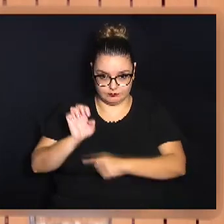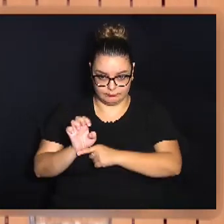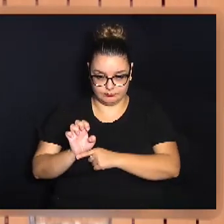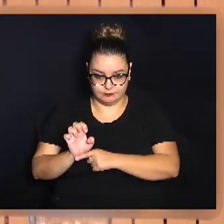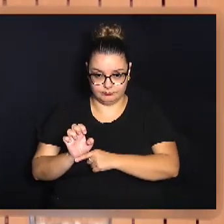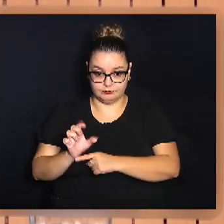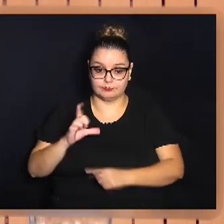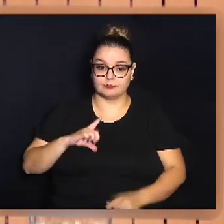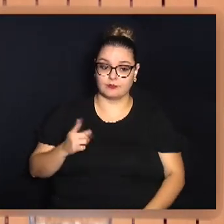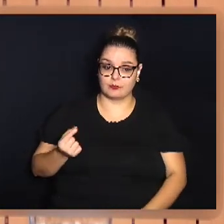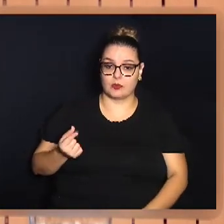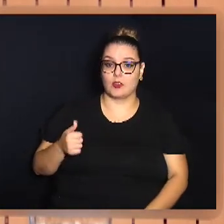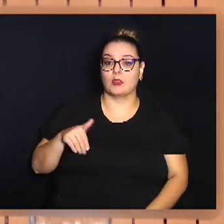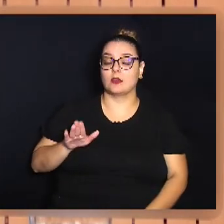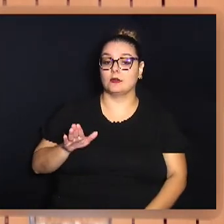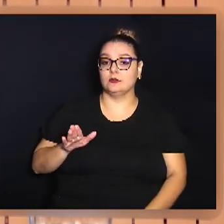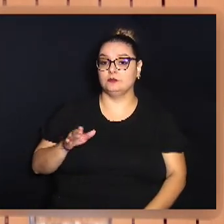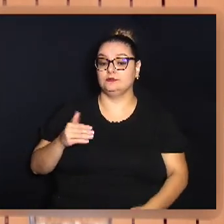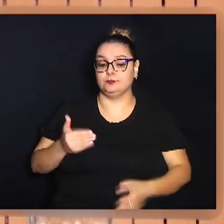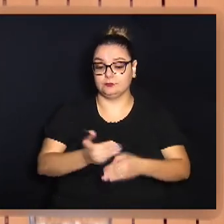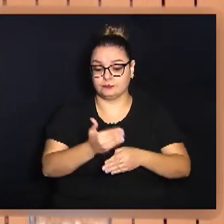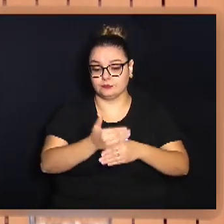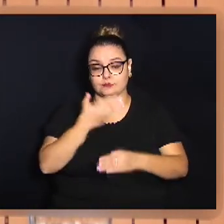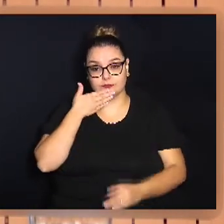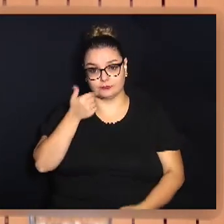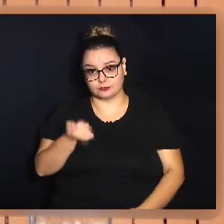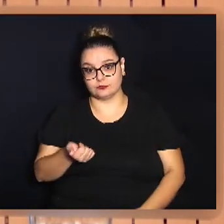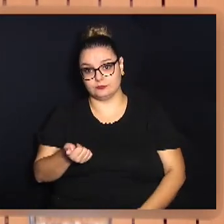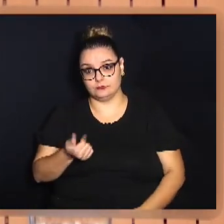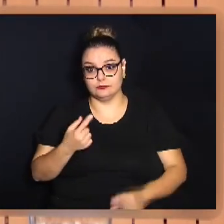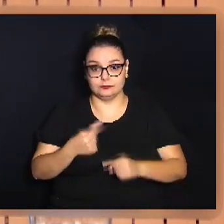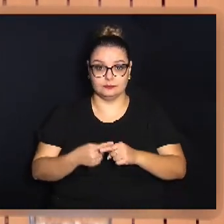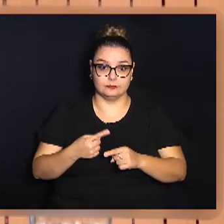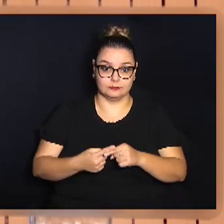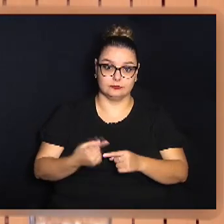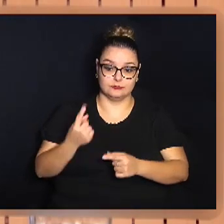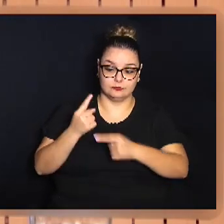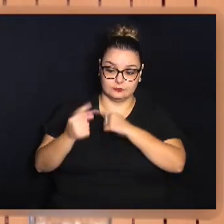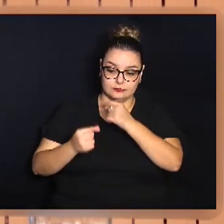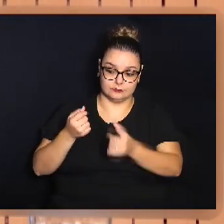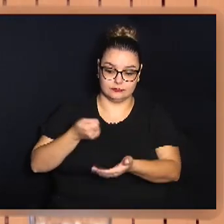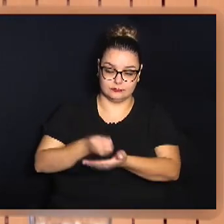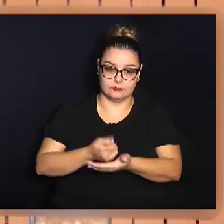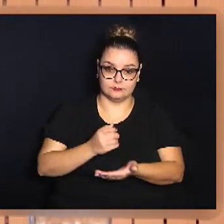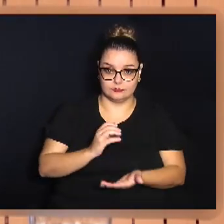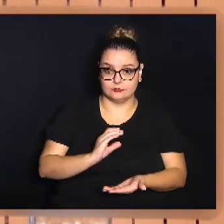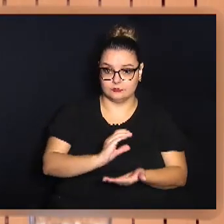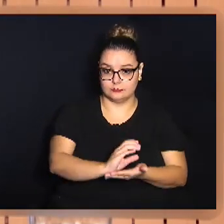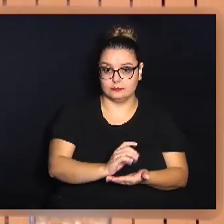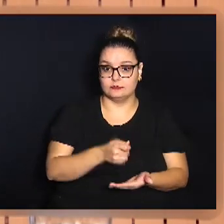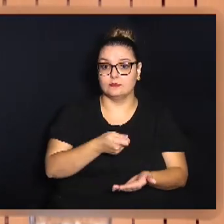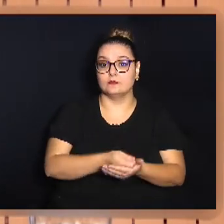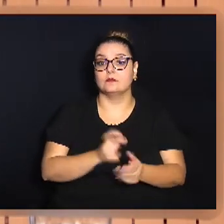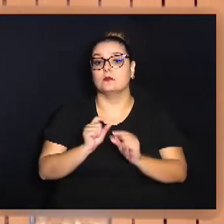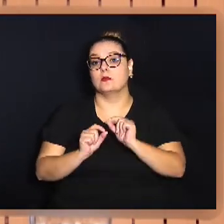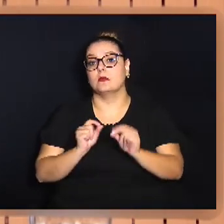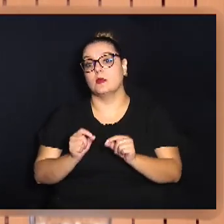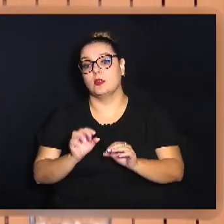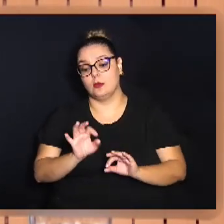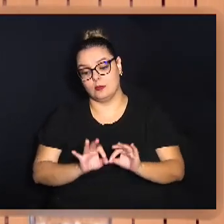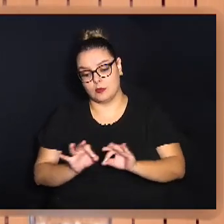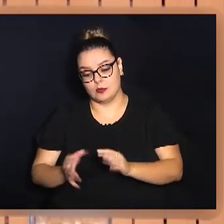tem dinheiro sobrando para as obras, para as melhorias, porque geralmente as emendas elas chegam para custear o quê? O projeto,